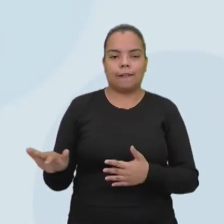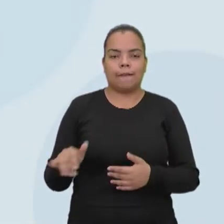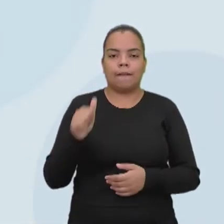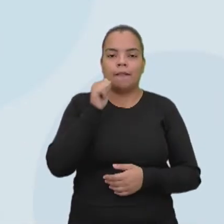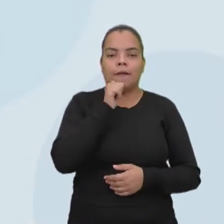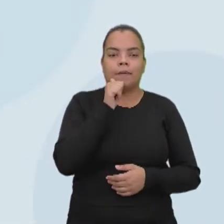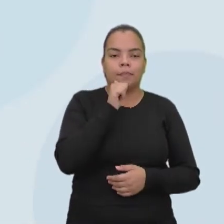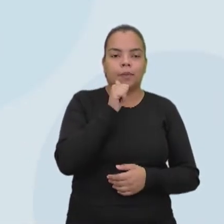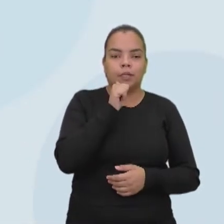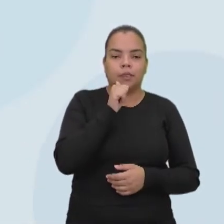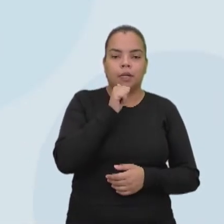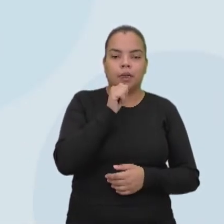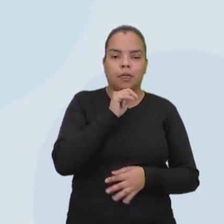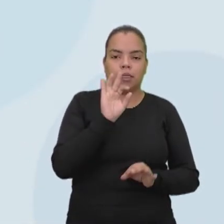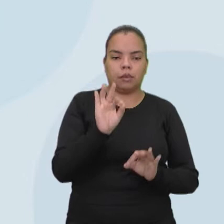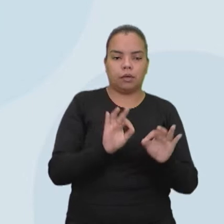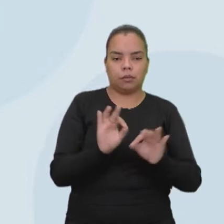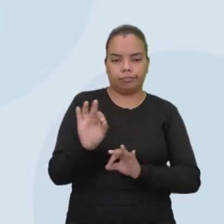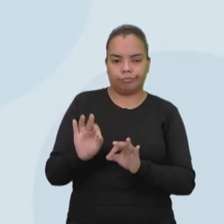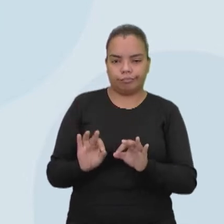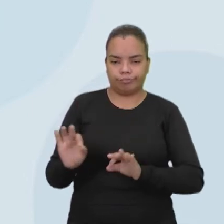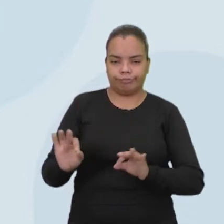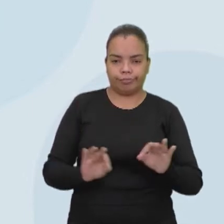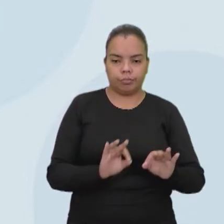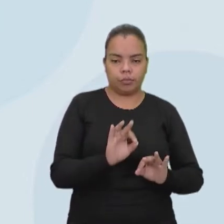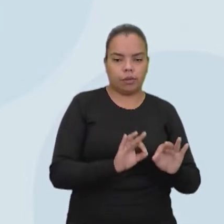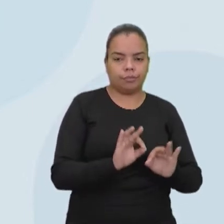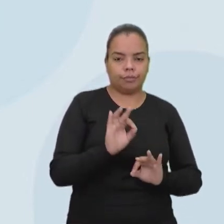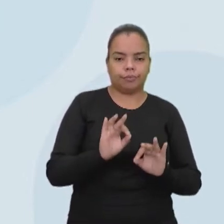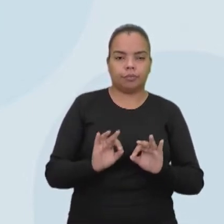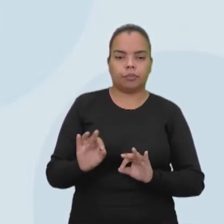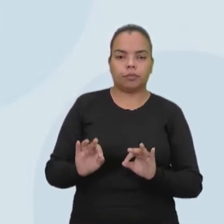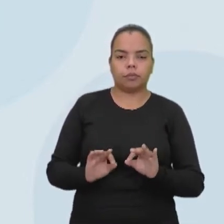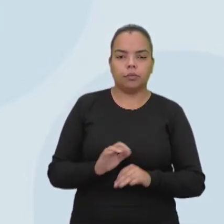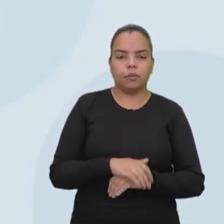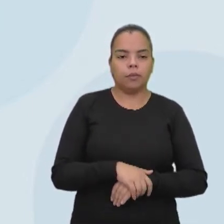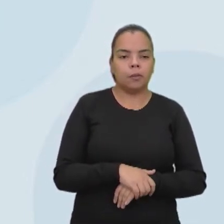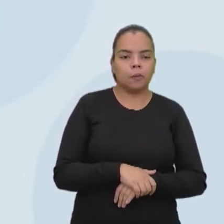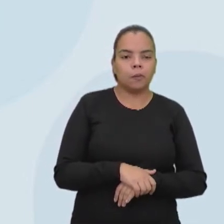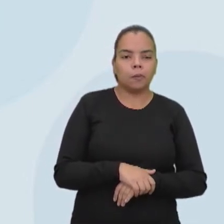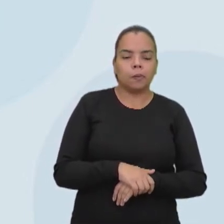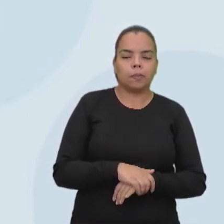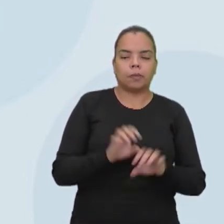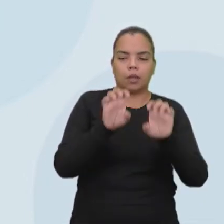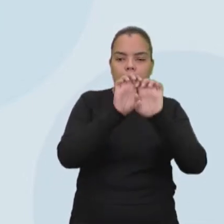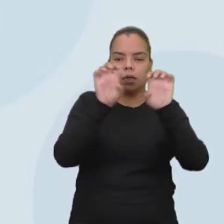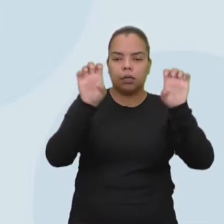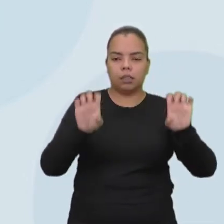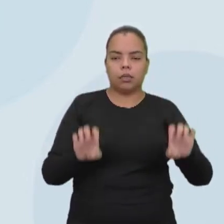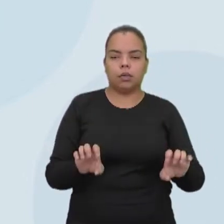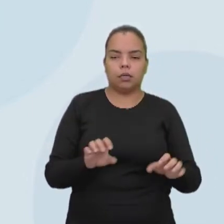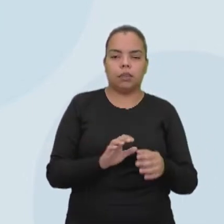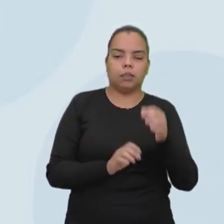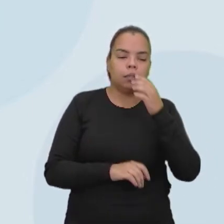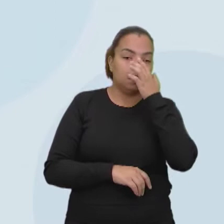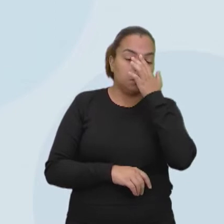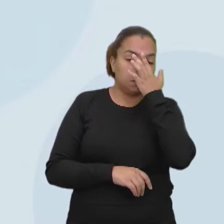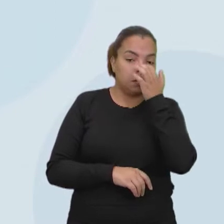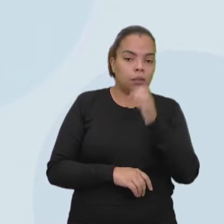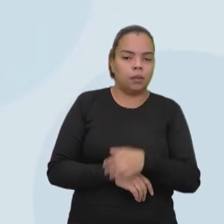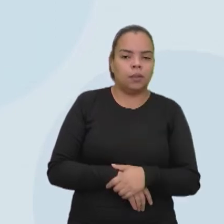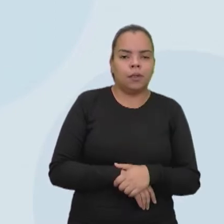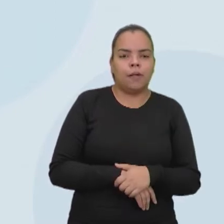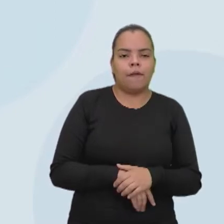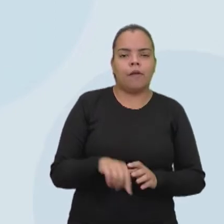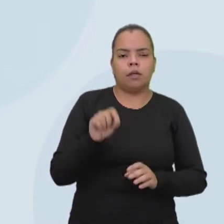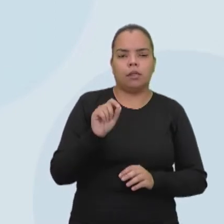mulher nas estruturas econômicas, participação em atividades produtivas e acesso a recursos. Você só